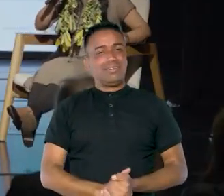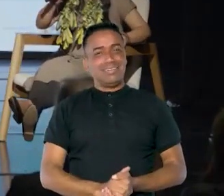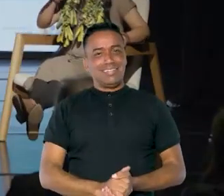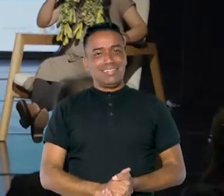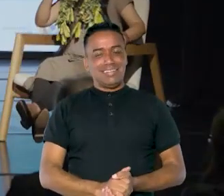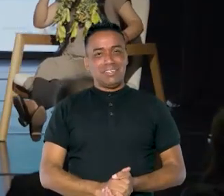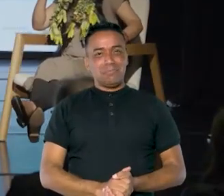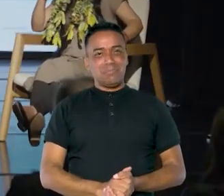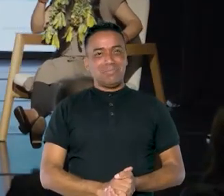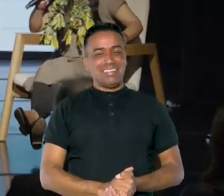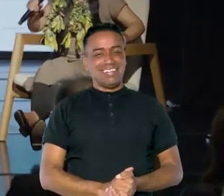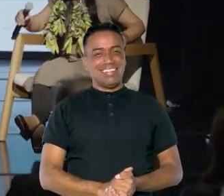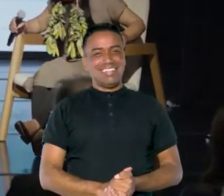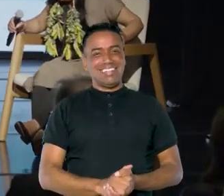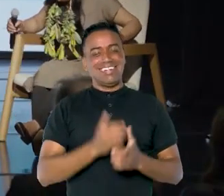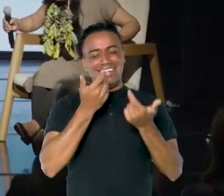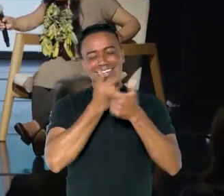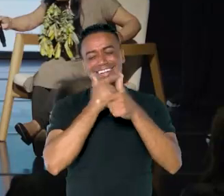Gabeira, você vai para Belém?